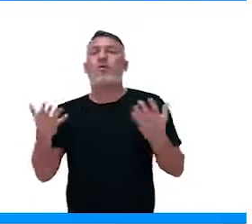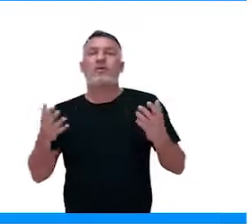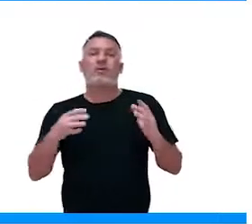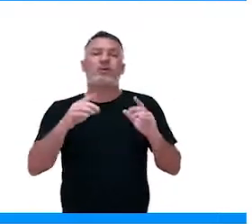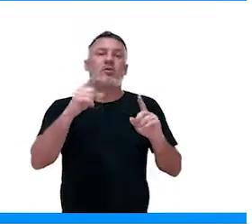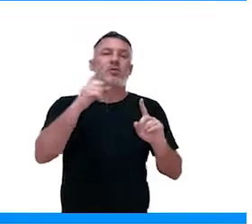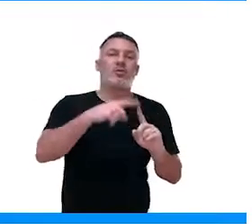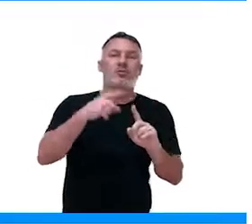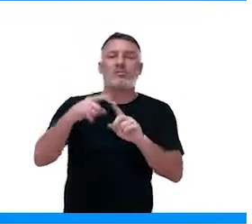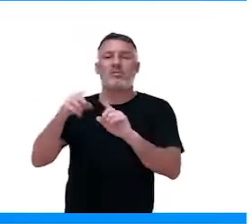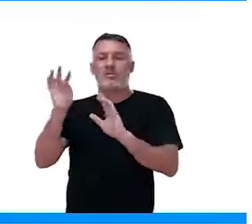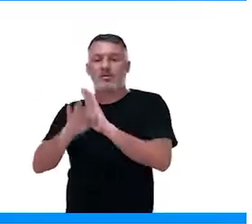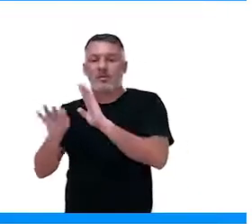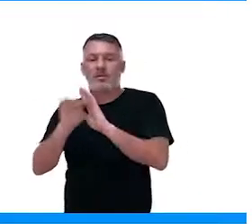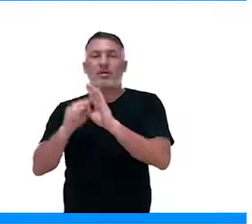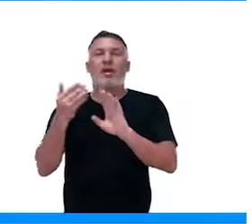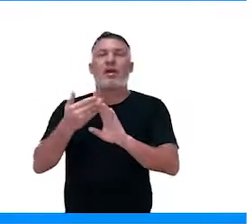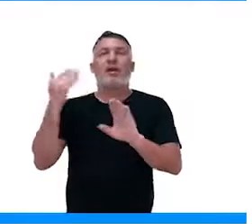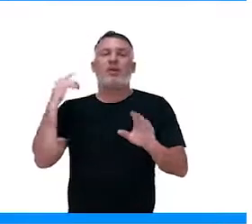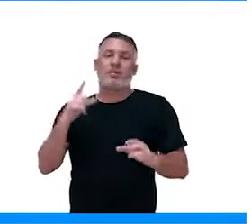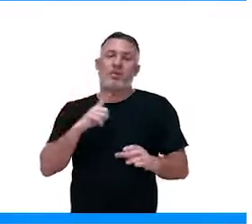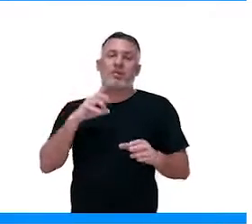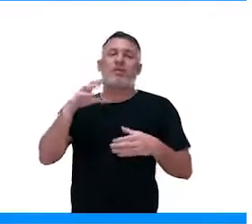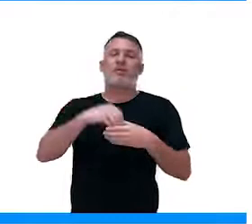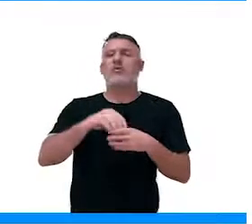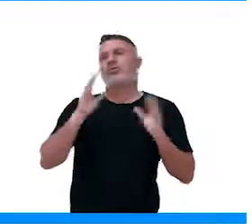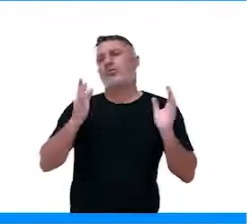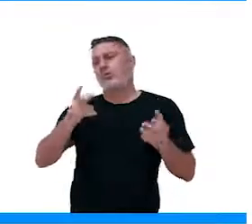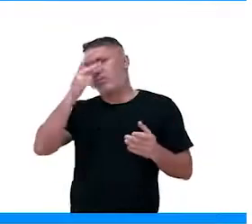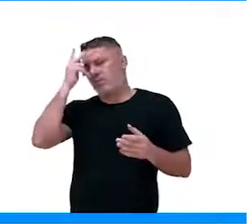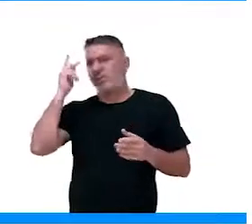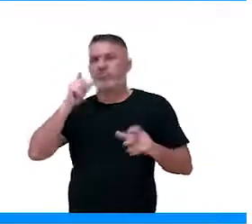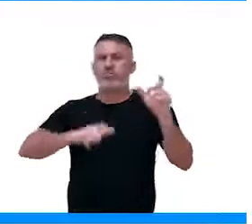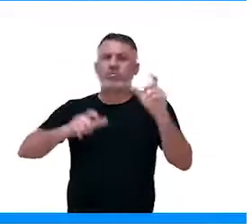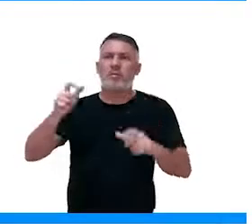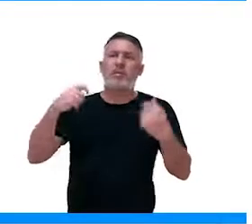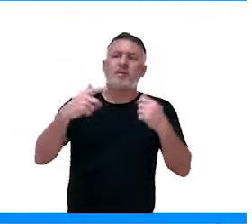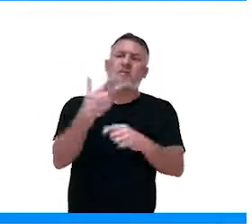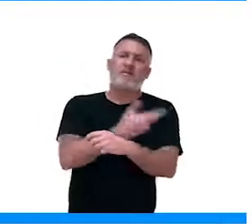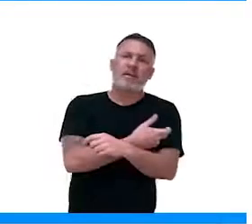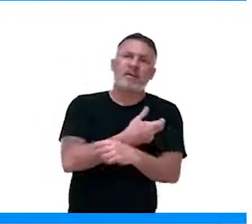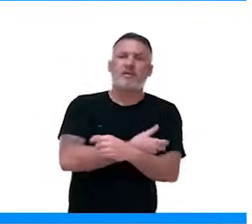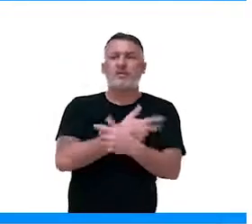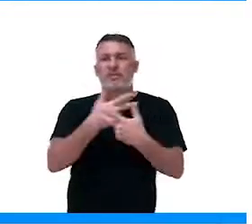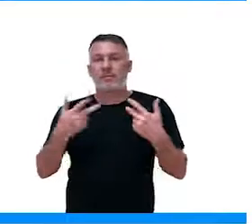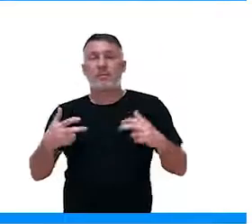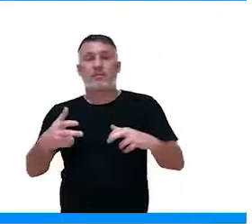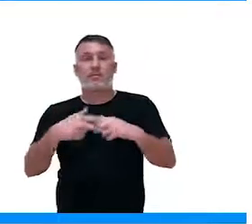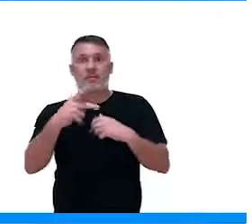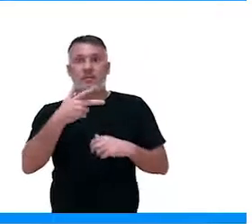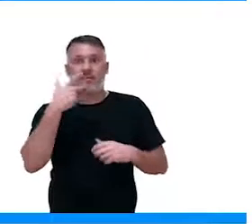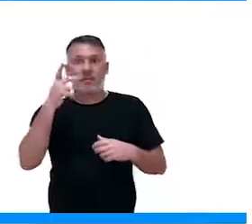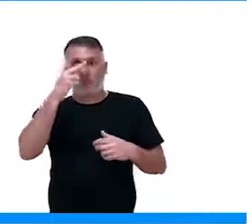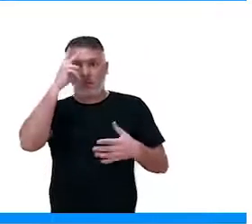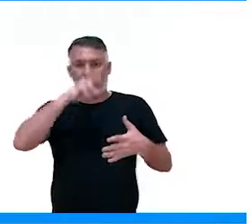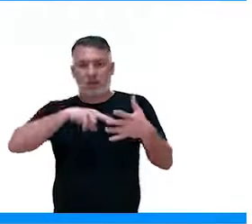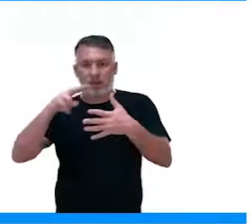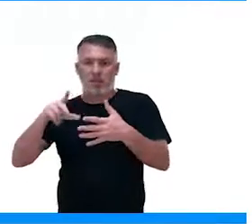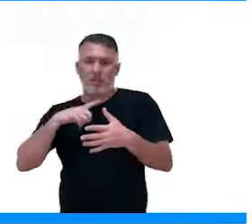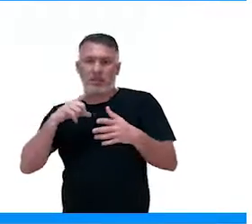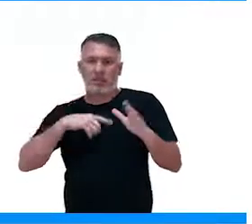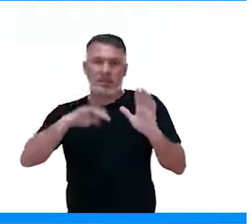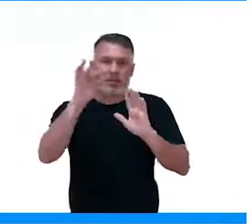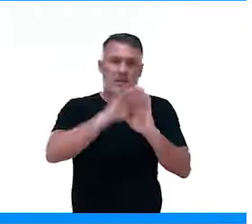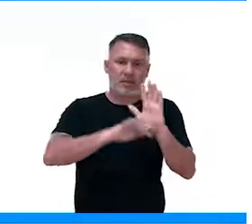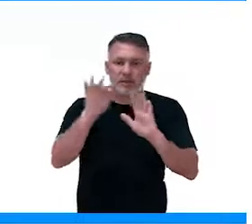caso desse gênero que a gente viu anteriormente, qual o público? Muita gente que precisa se vacinar. Então, dizemos que os leitores a